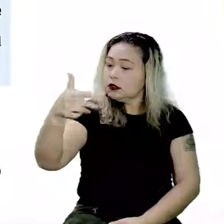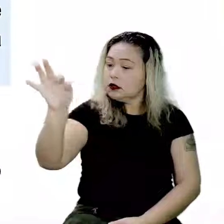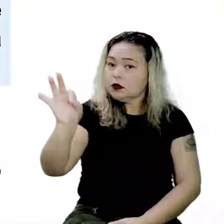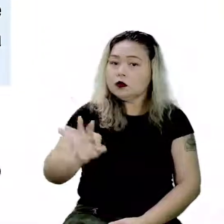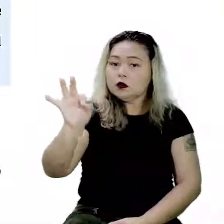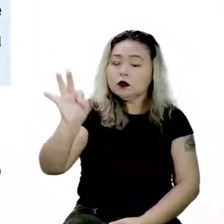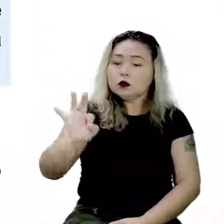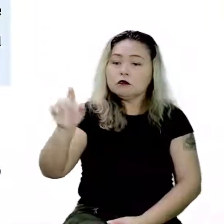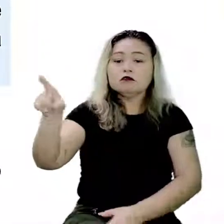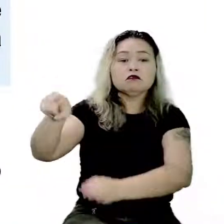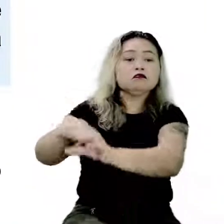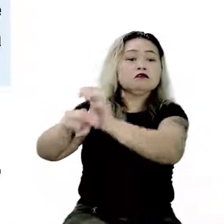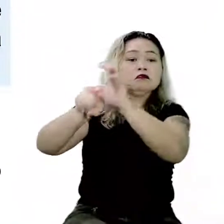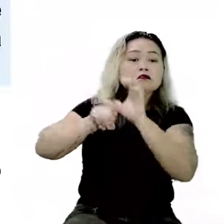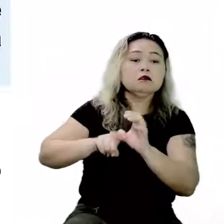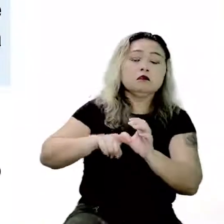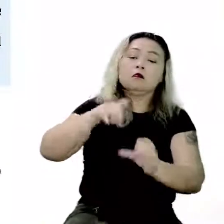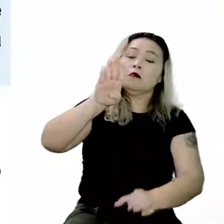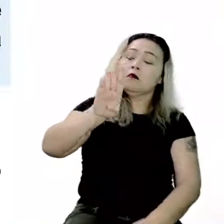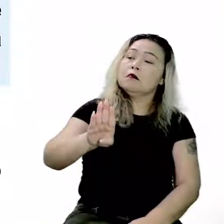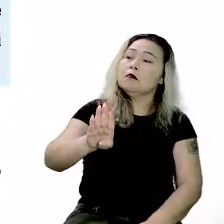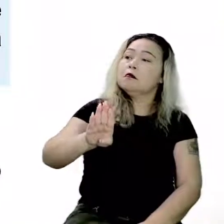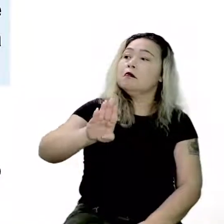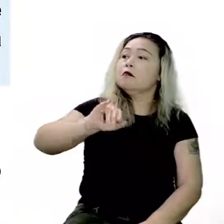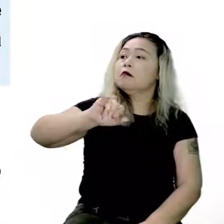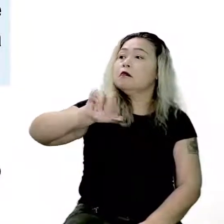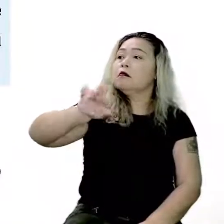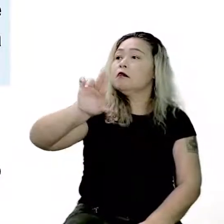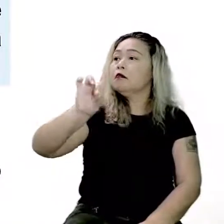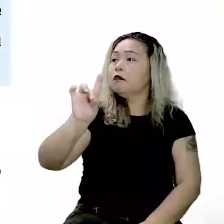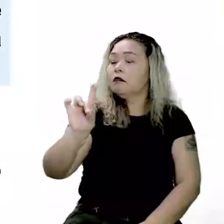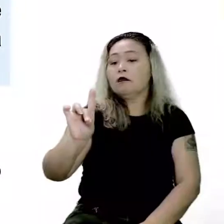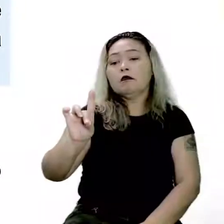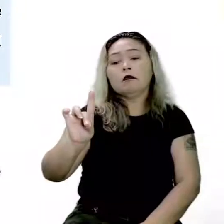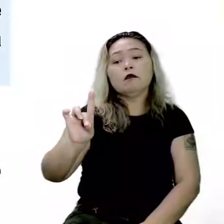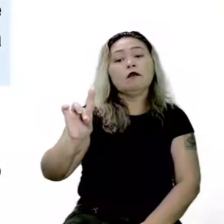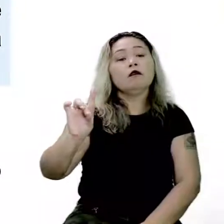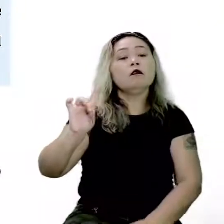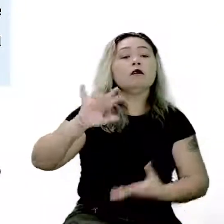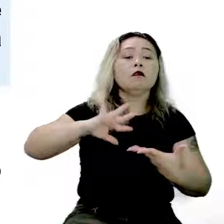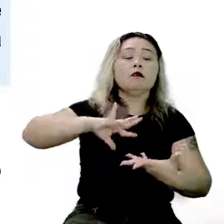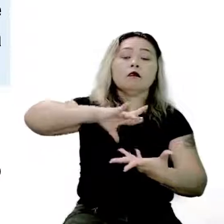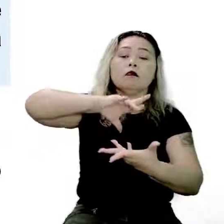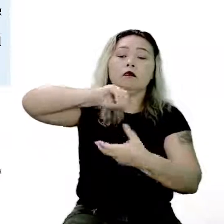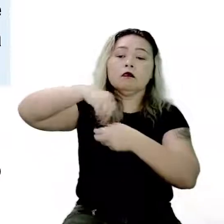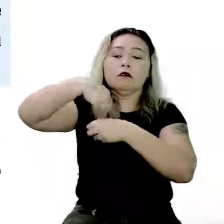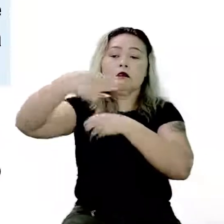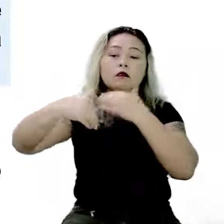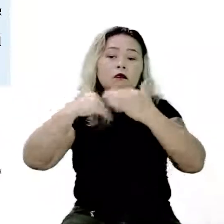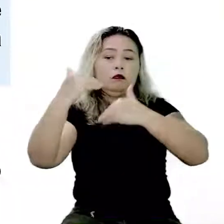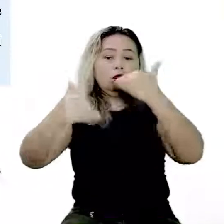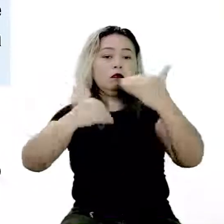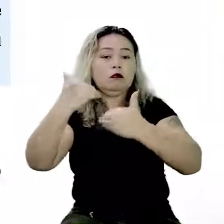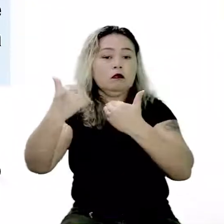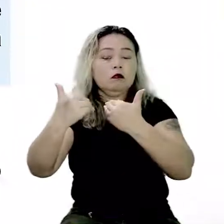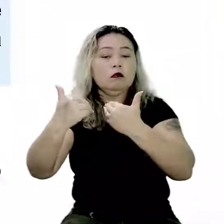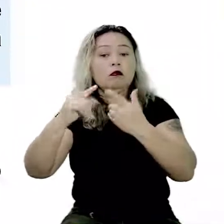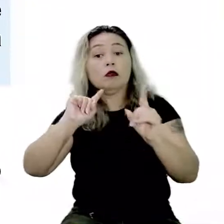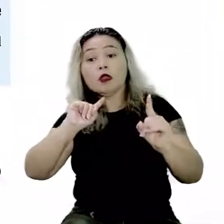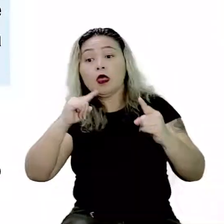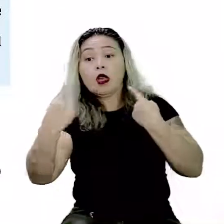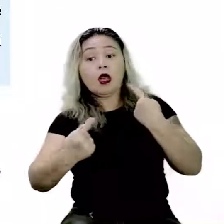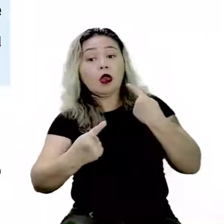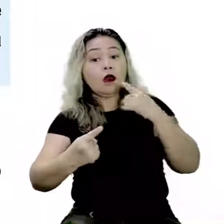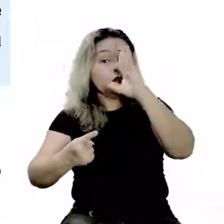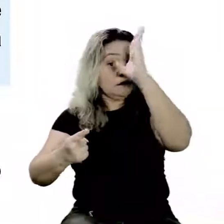72% seriam financiados pelo BIRD, Banco Internacional de Desenvolvimento, e uma